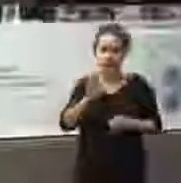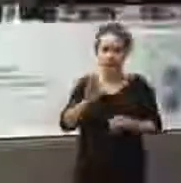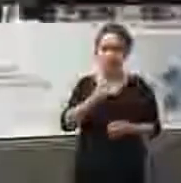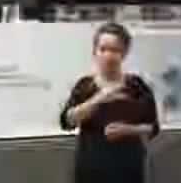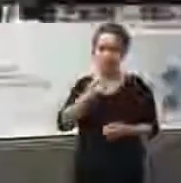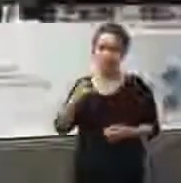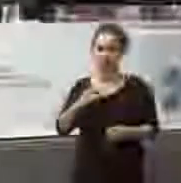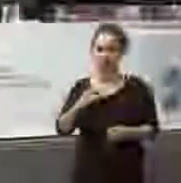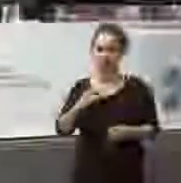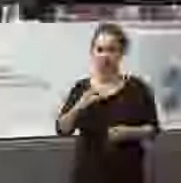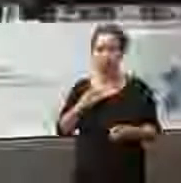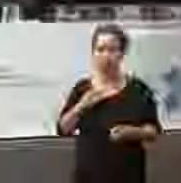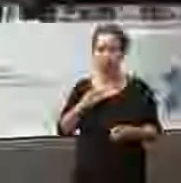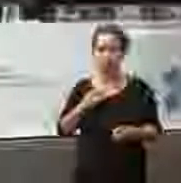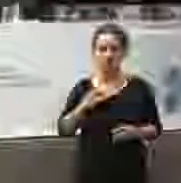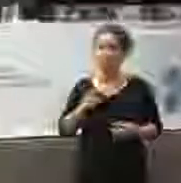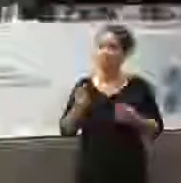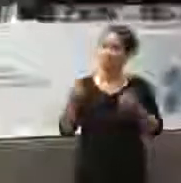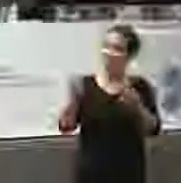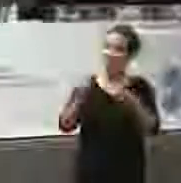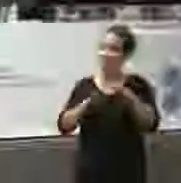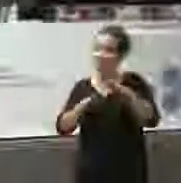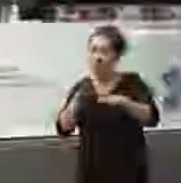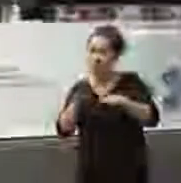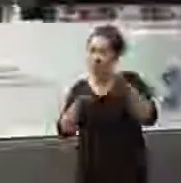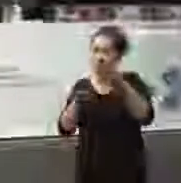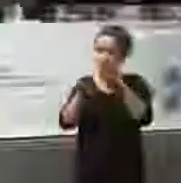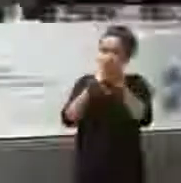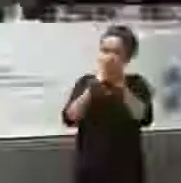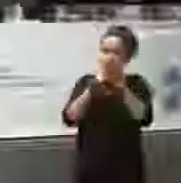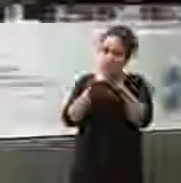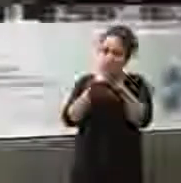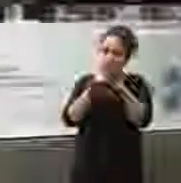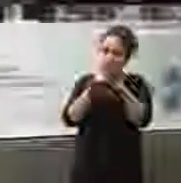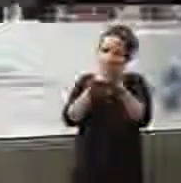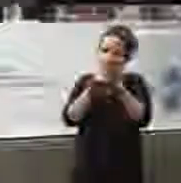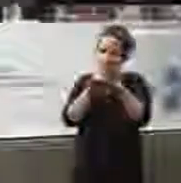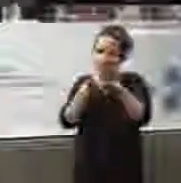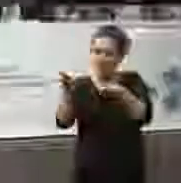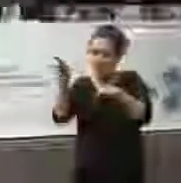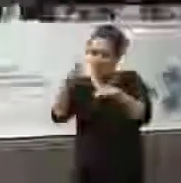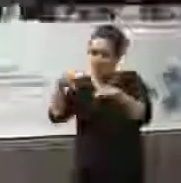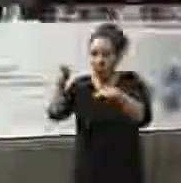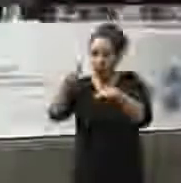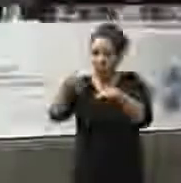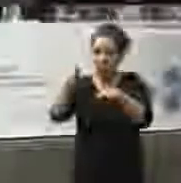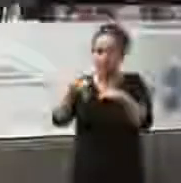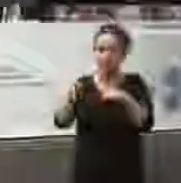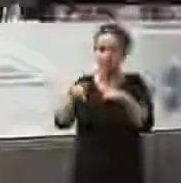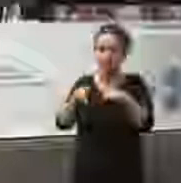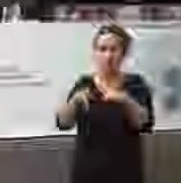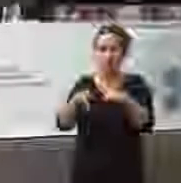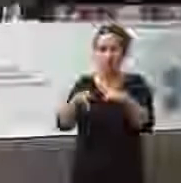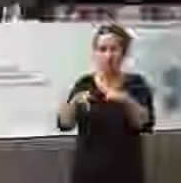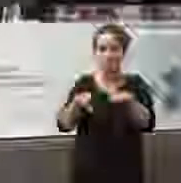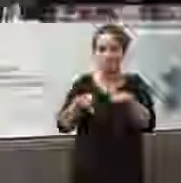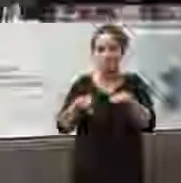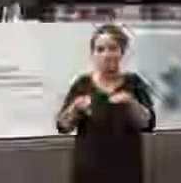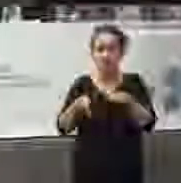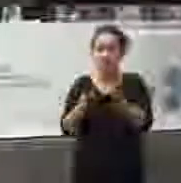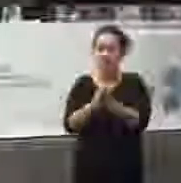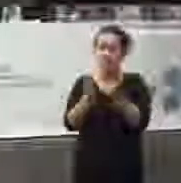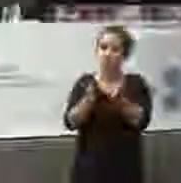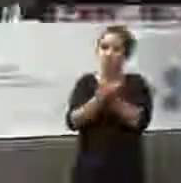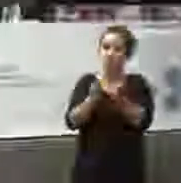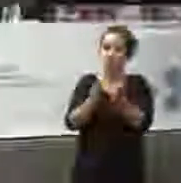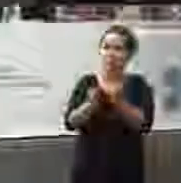que é um gasto razoável equiparável ao dos países da oecd é né o clube dos ricos a organização